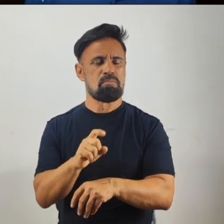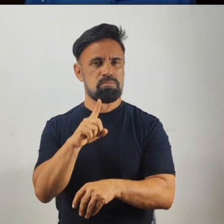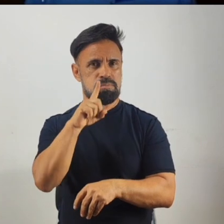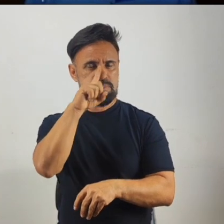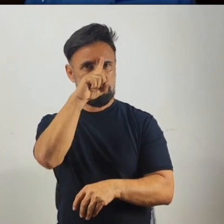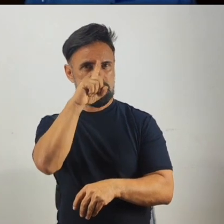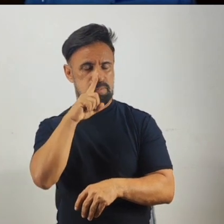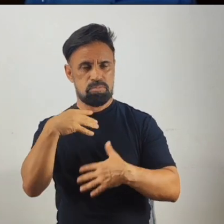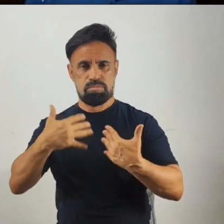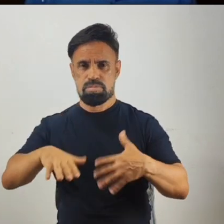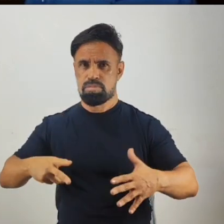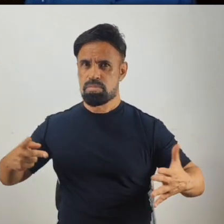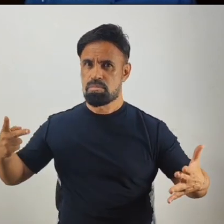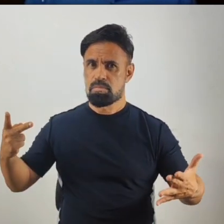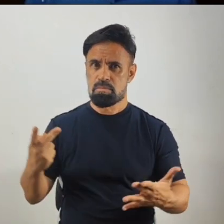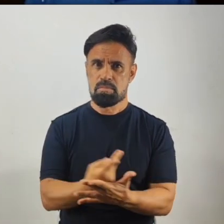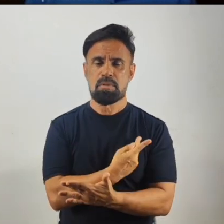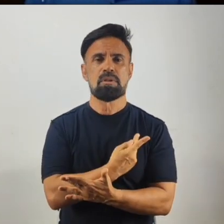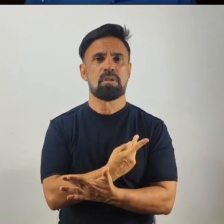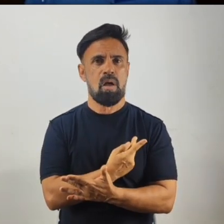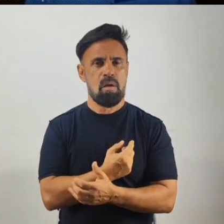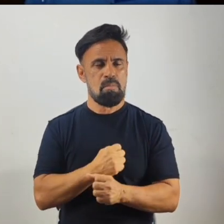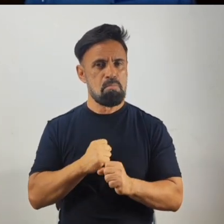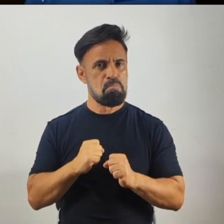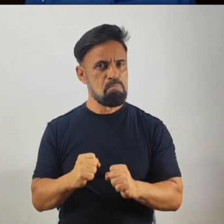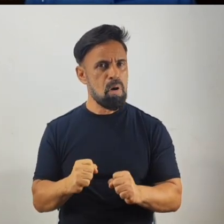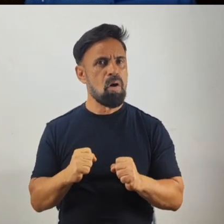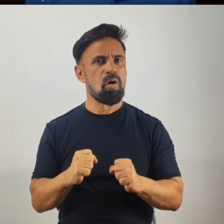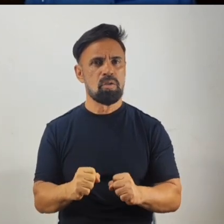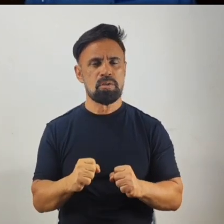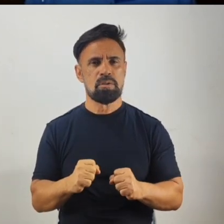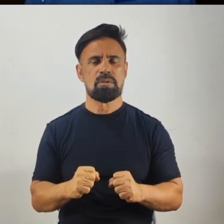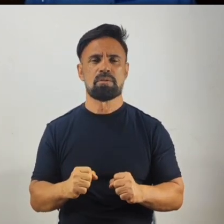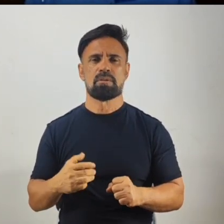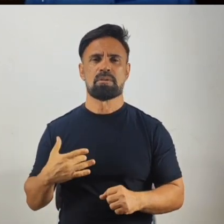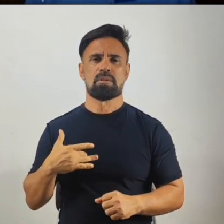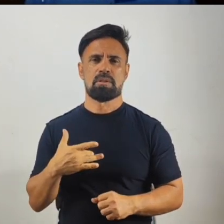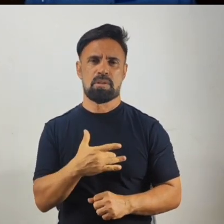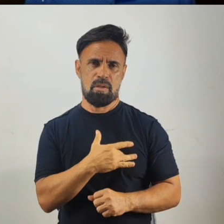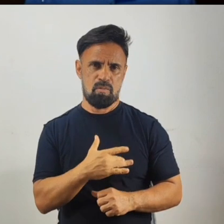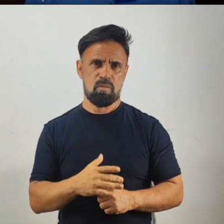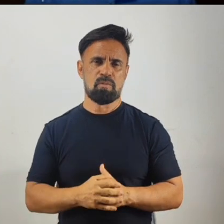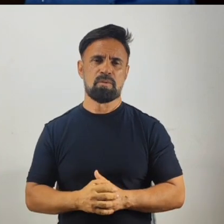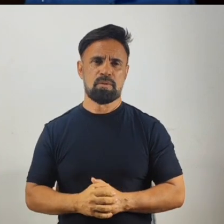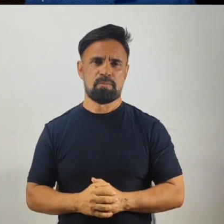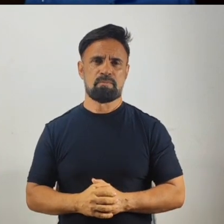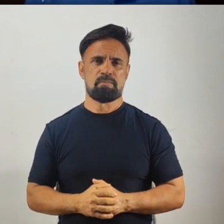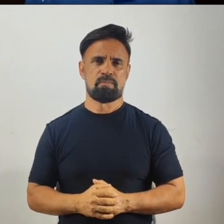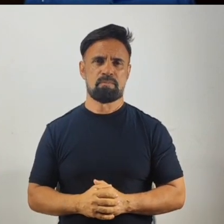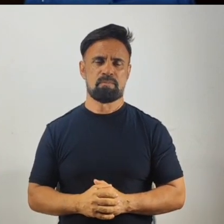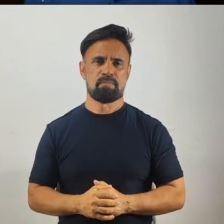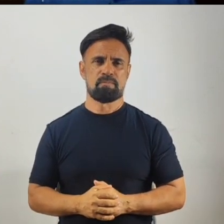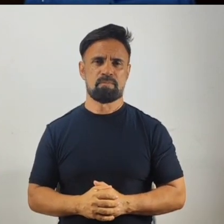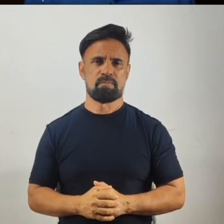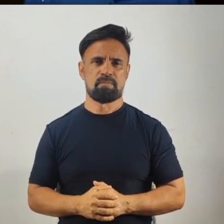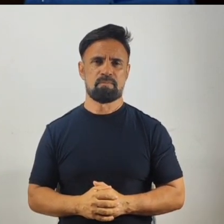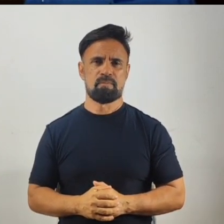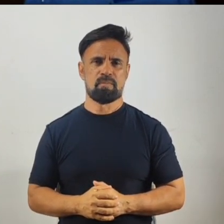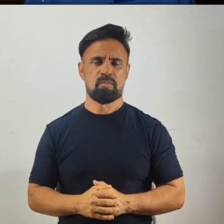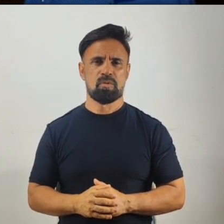contra riscos, eventos adversos, que são os incidentes que resultam em danos à saúde, e